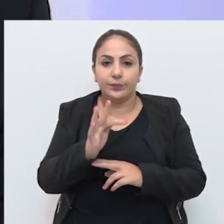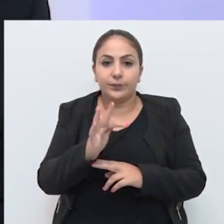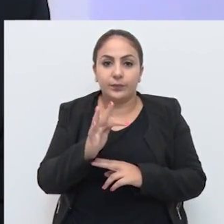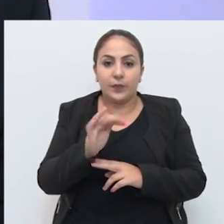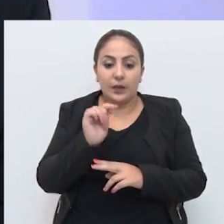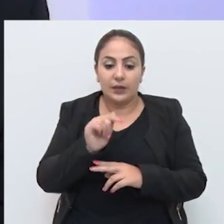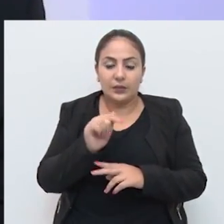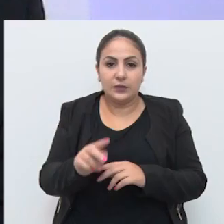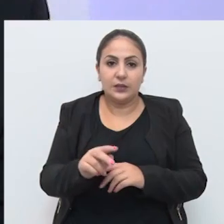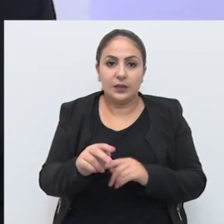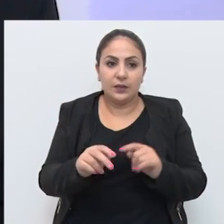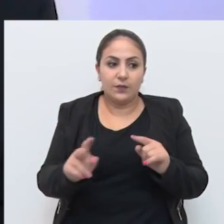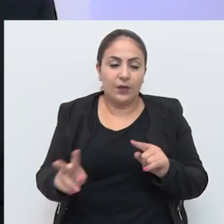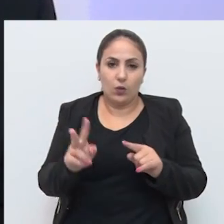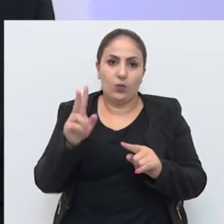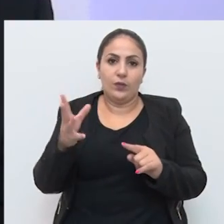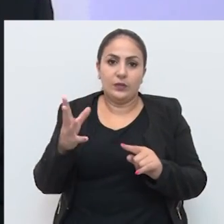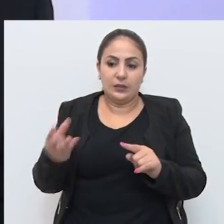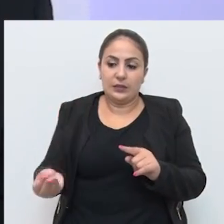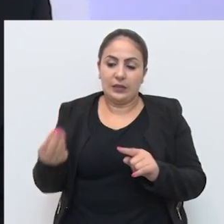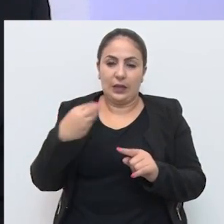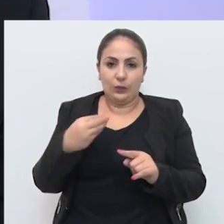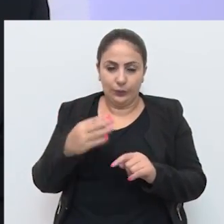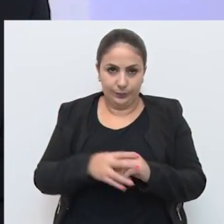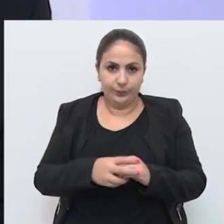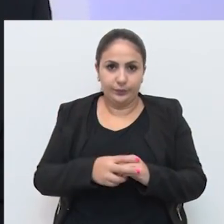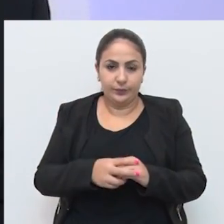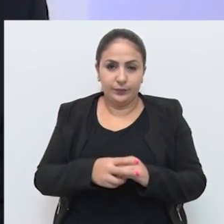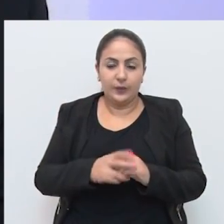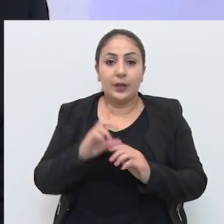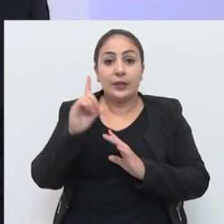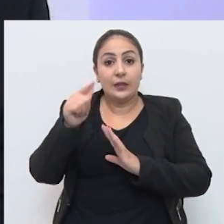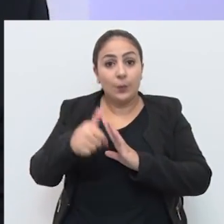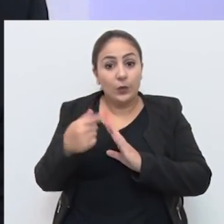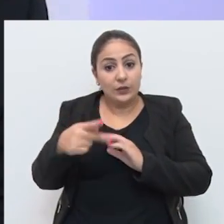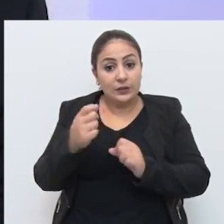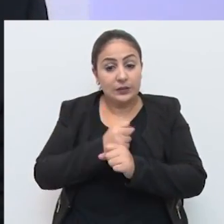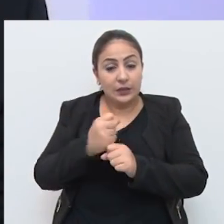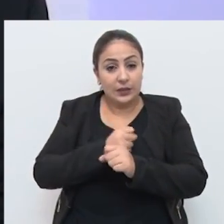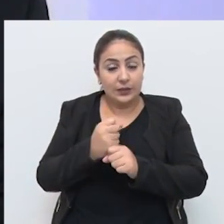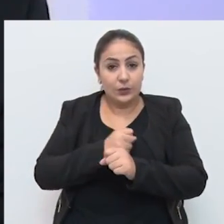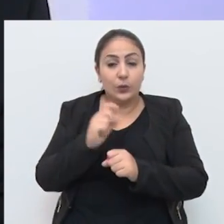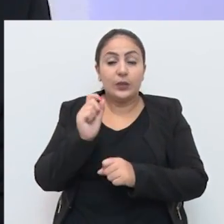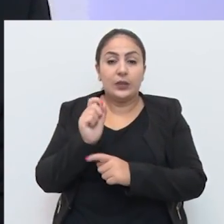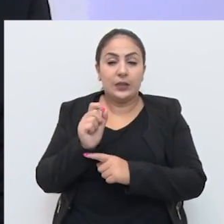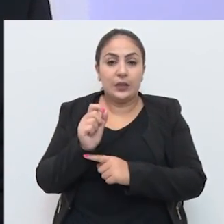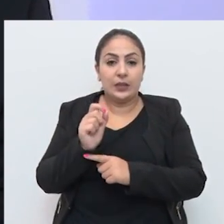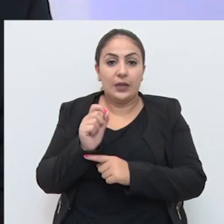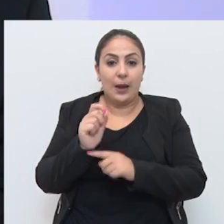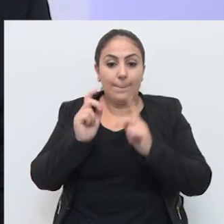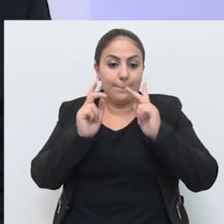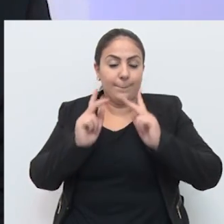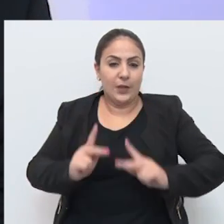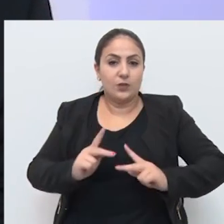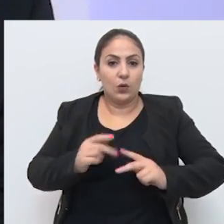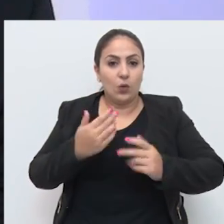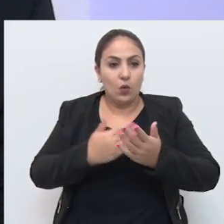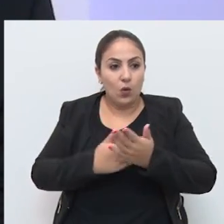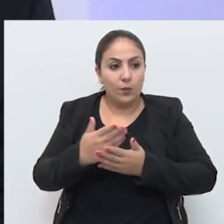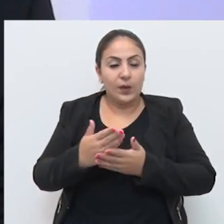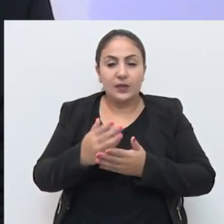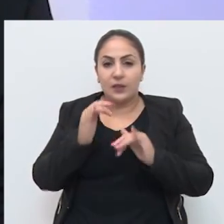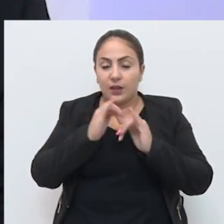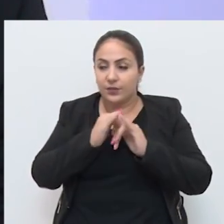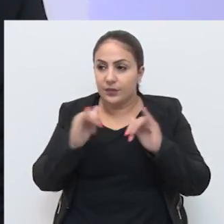ser herdado, vai ser doado. Então, a partir daquele ano é que o herdeiro passa a